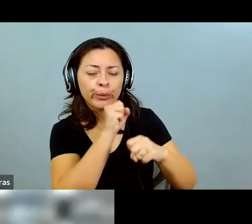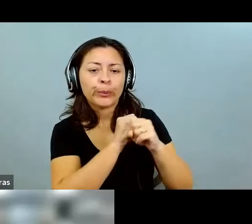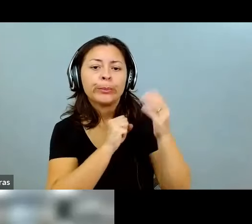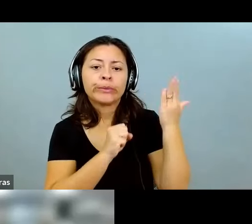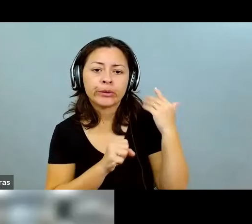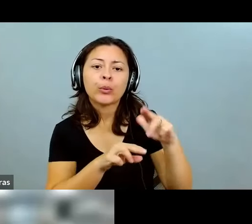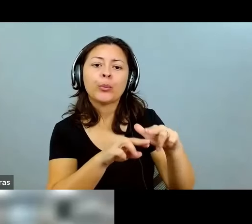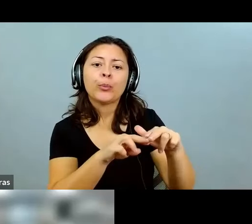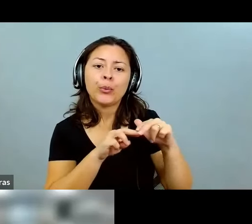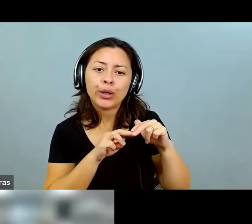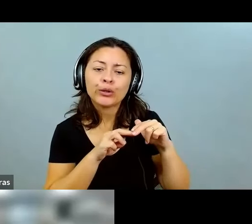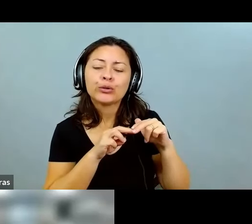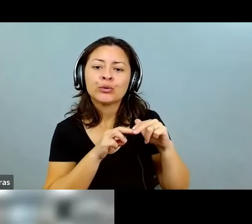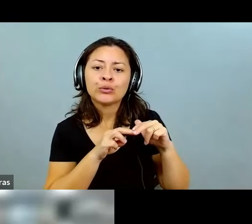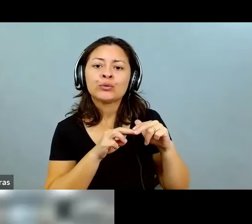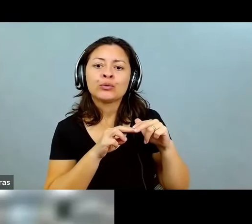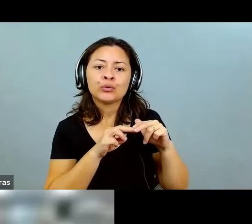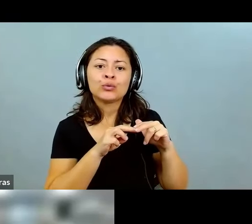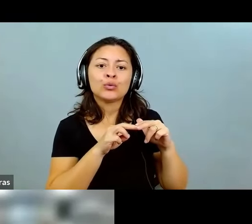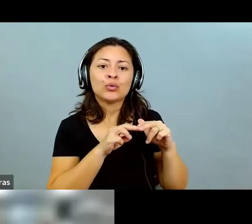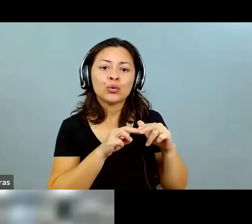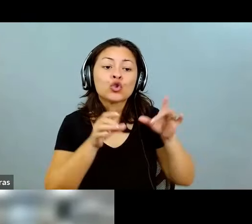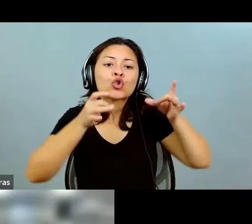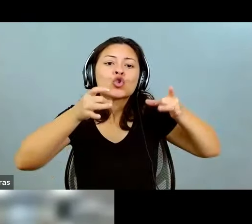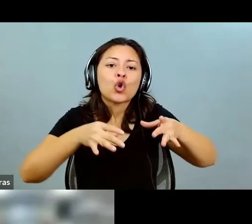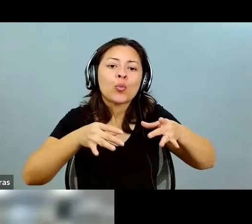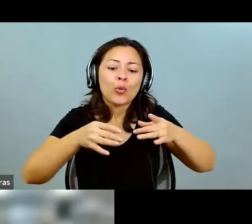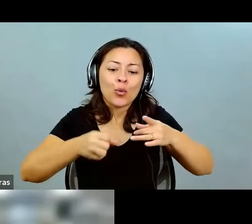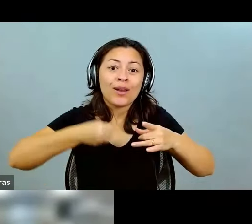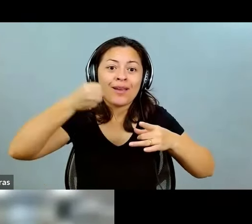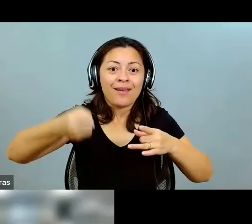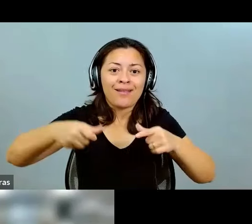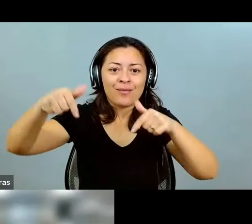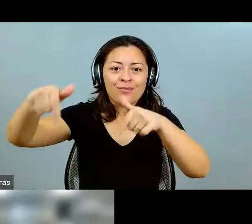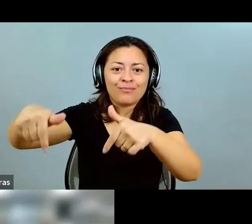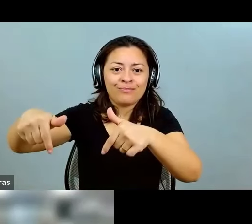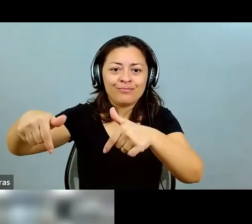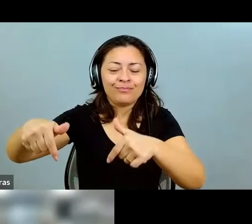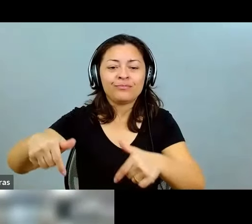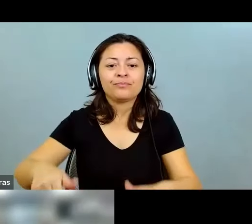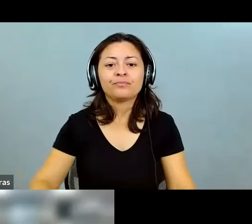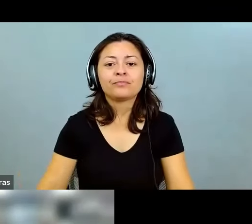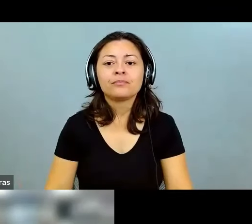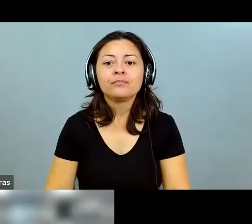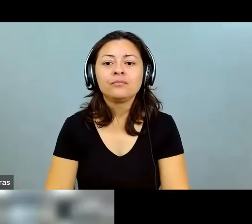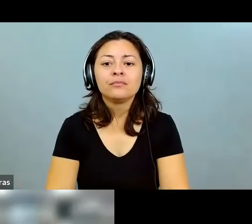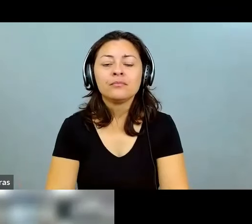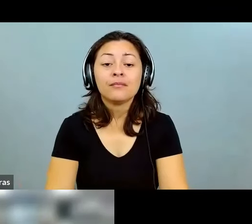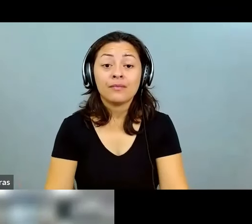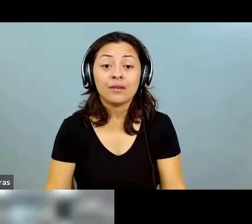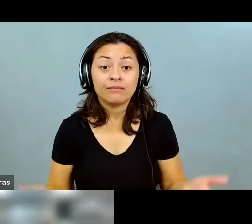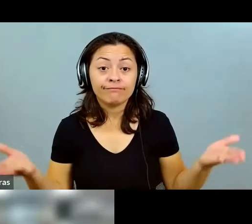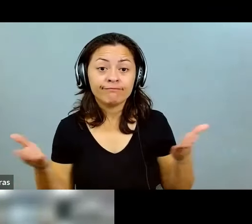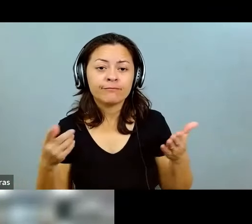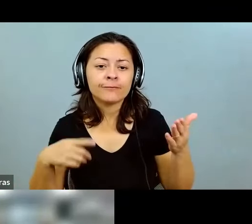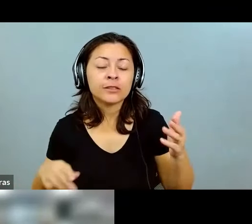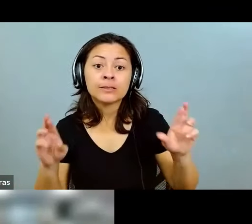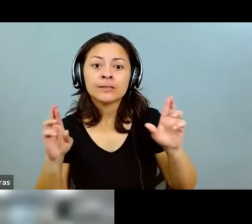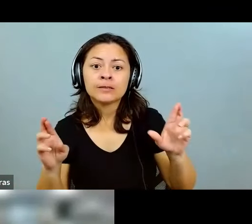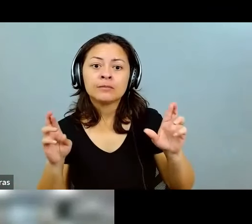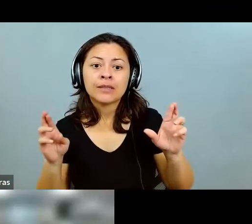grande de passagem para pro ano atual neste ano atual a gente tá com expectativa então de colher